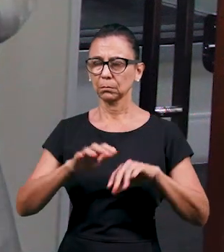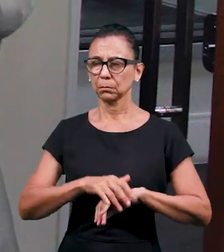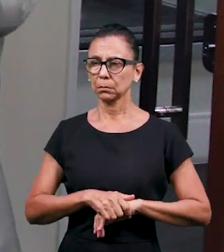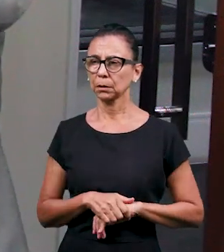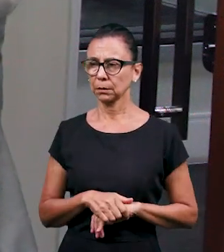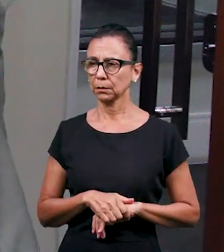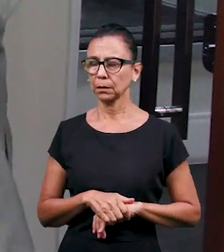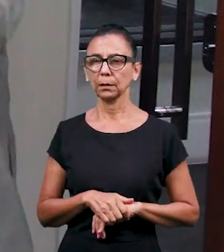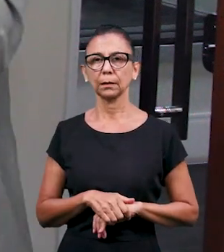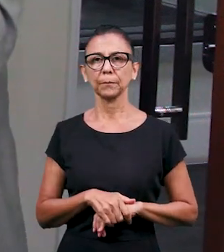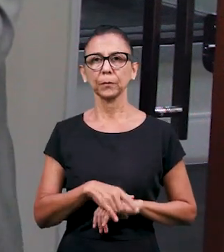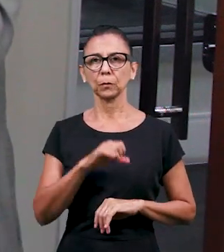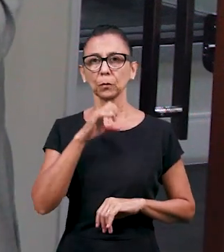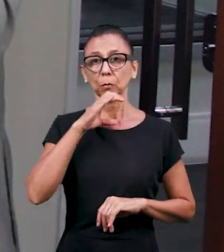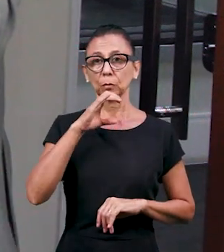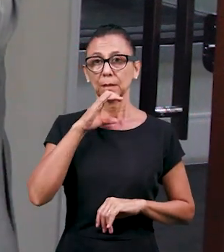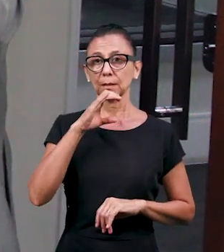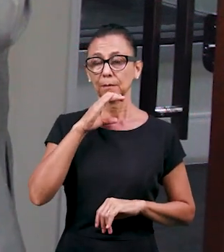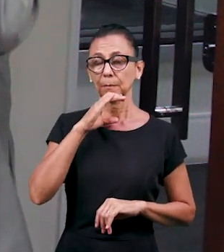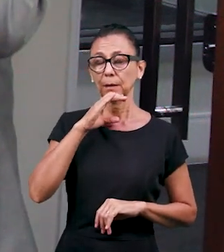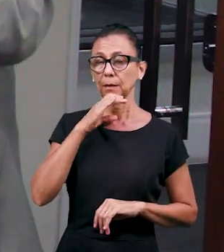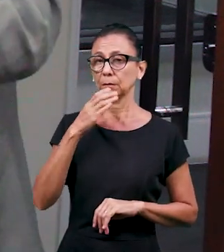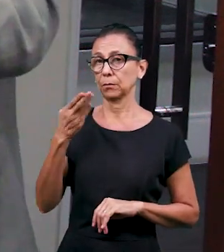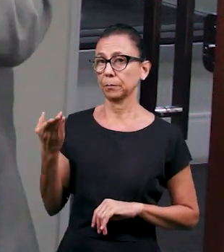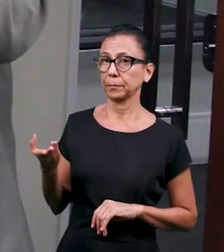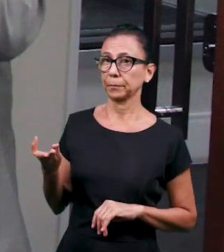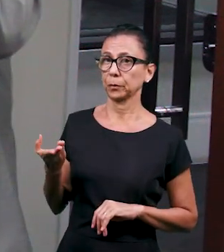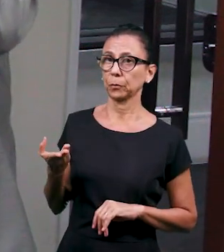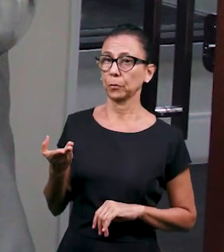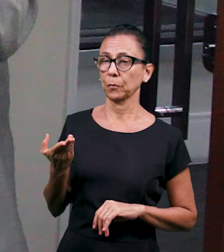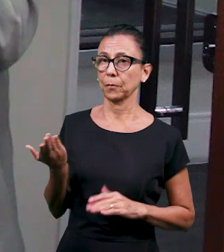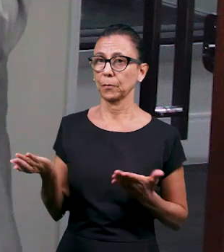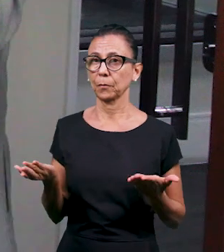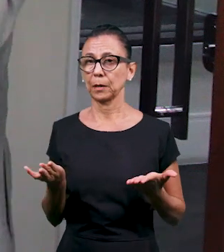disseminação, né, para ampliação do